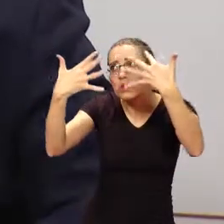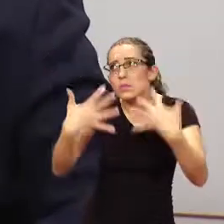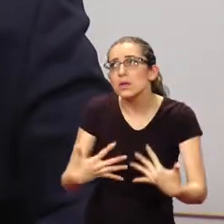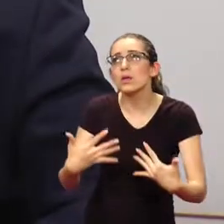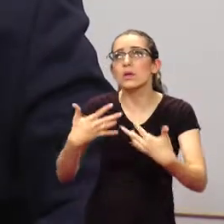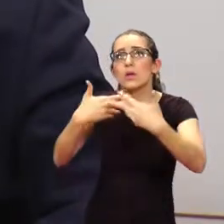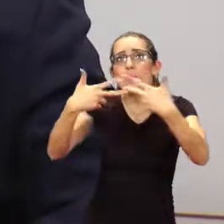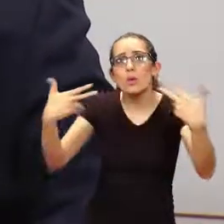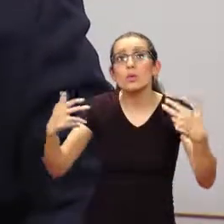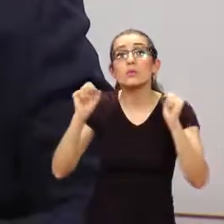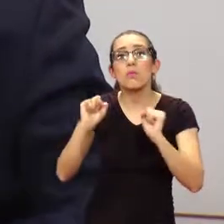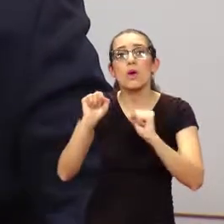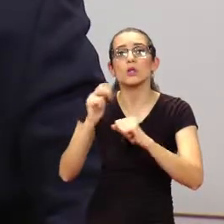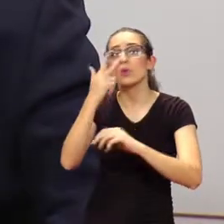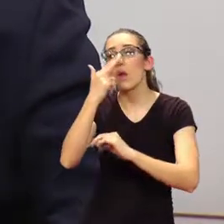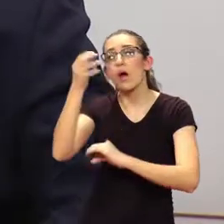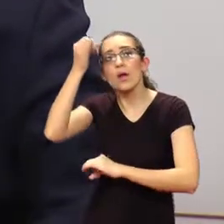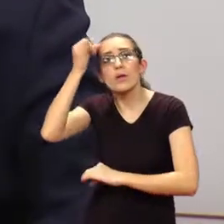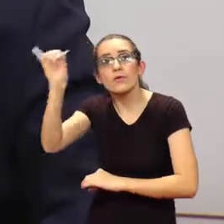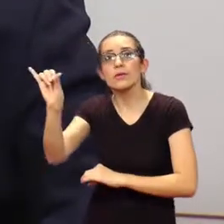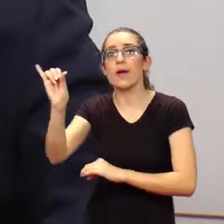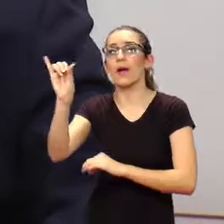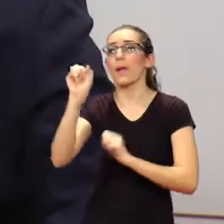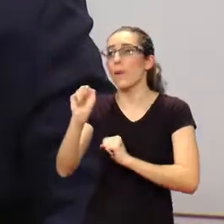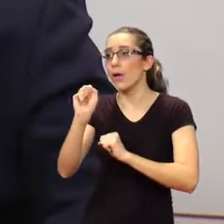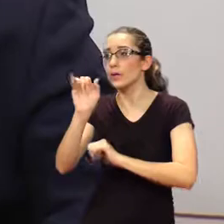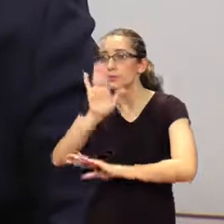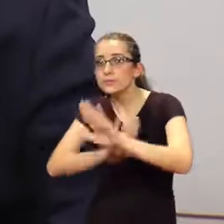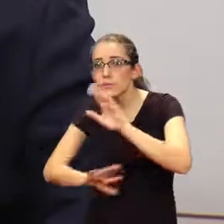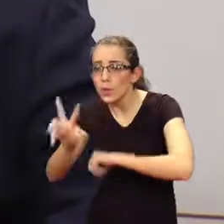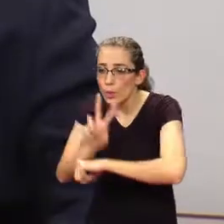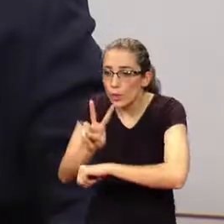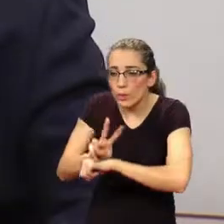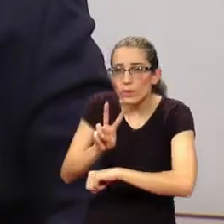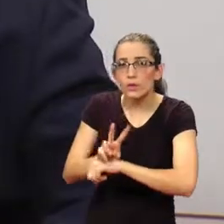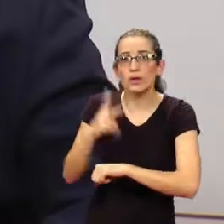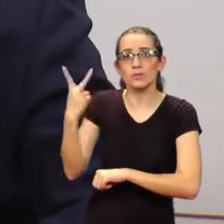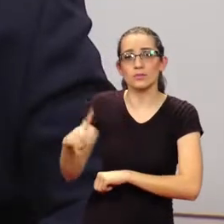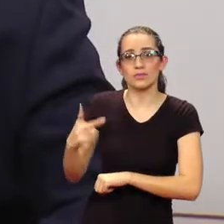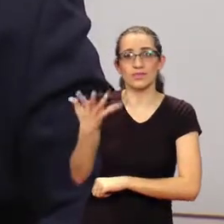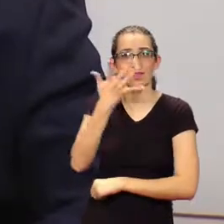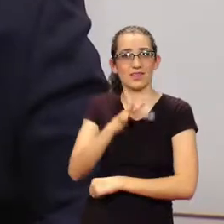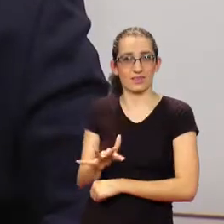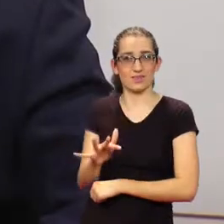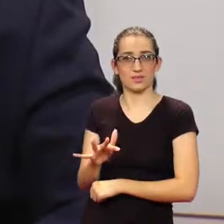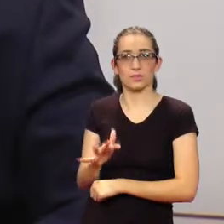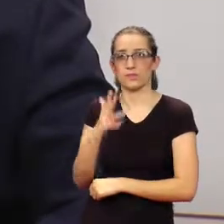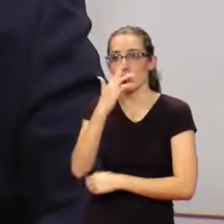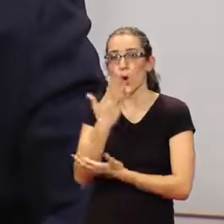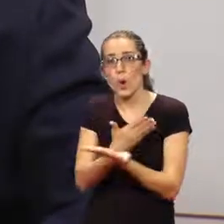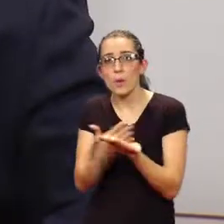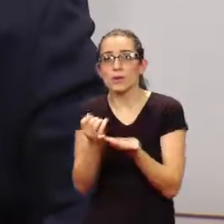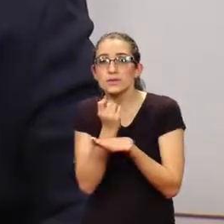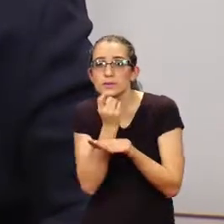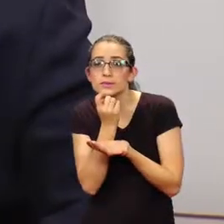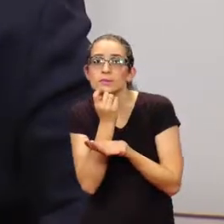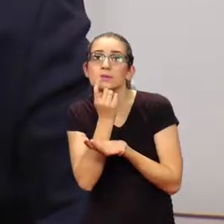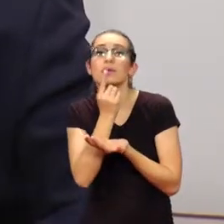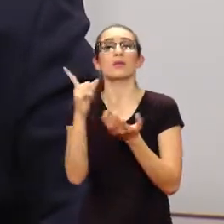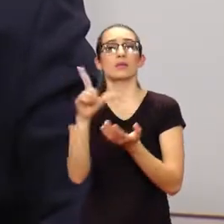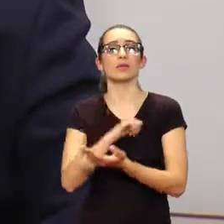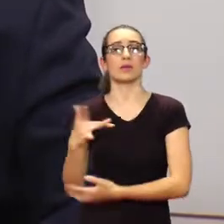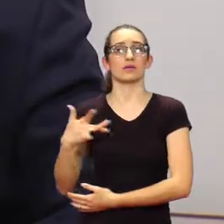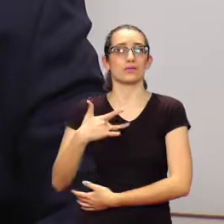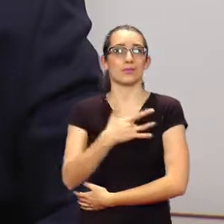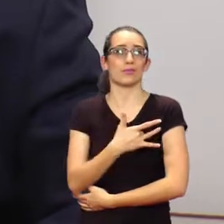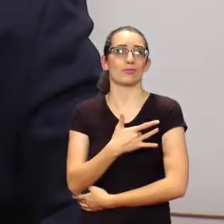né, de situações que podem protegê-lo nesse primeiro ano, durante a dentição de leite, né, a dentição decídua, e obviamente a partir daí